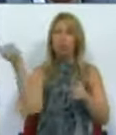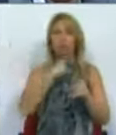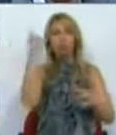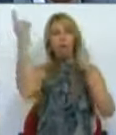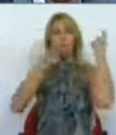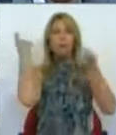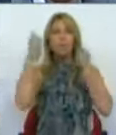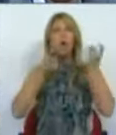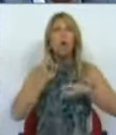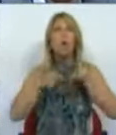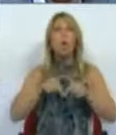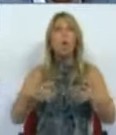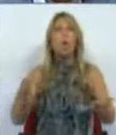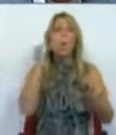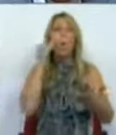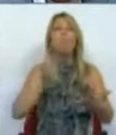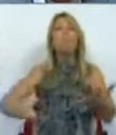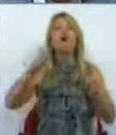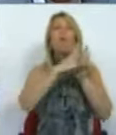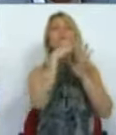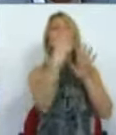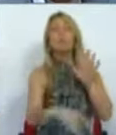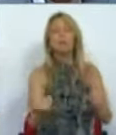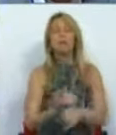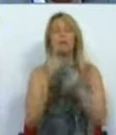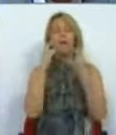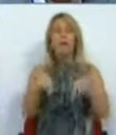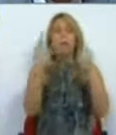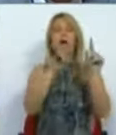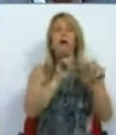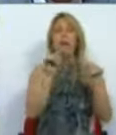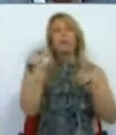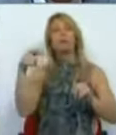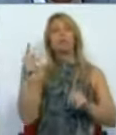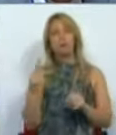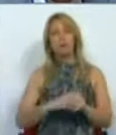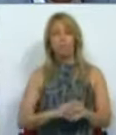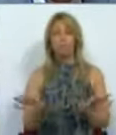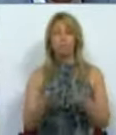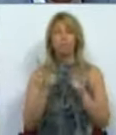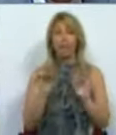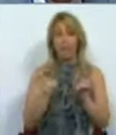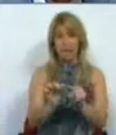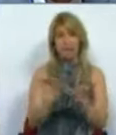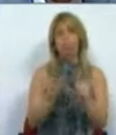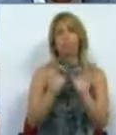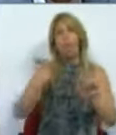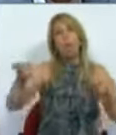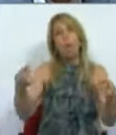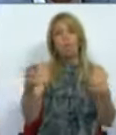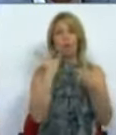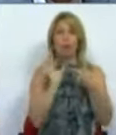hoje o paradigma do serviço público de rádio e de televisão. Neste, como em tantos outros aspectos que tão